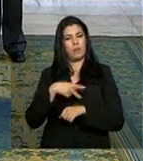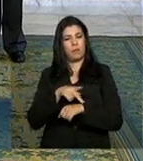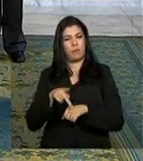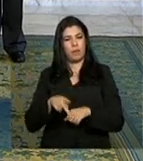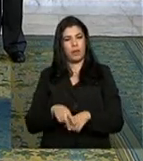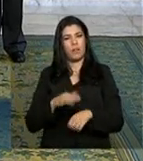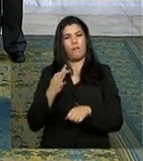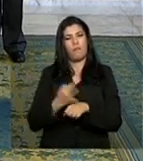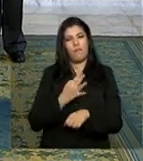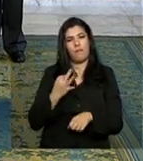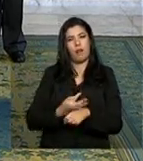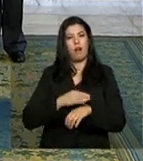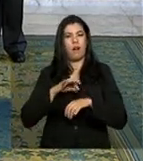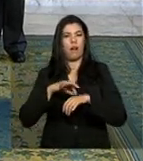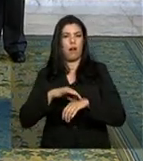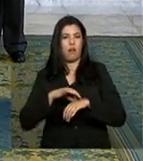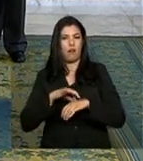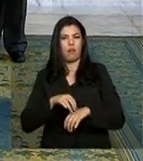e carnes.